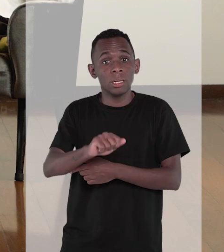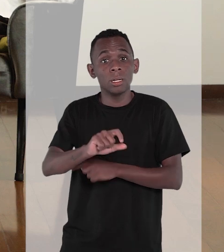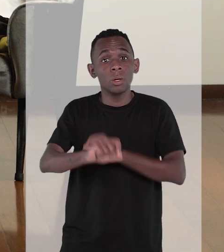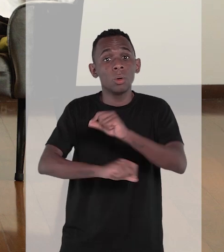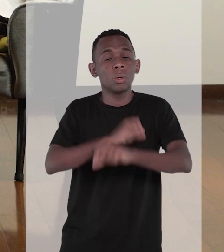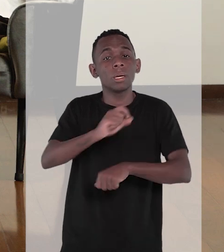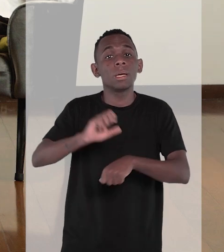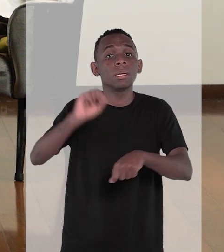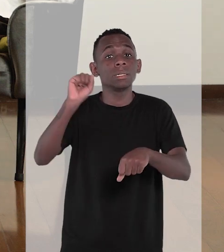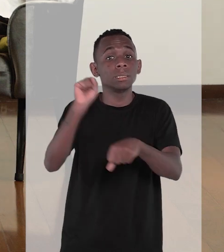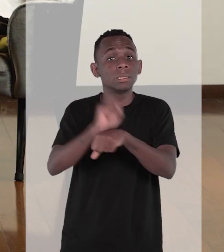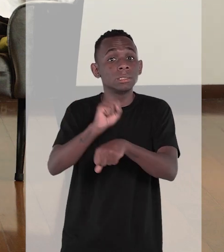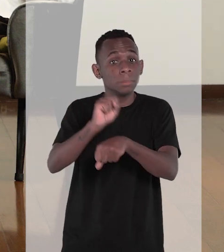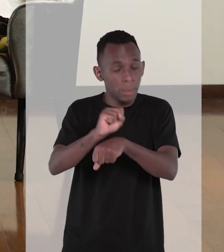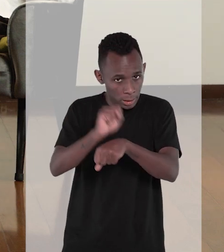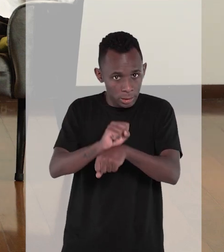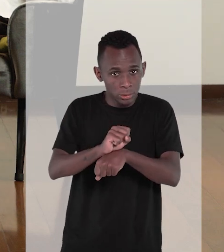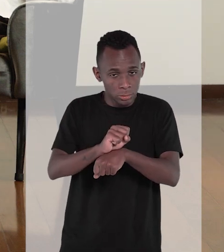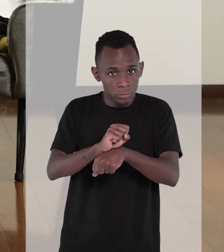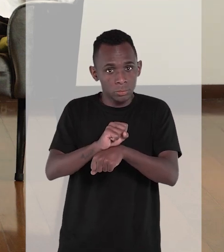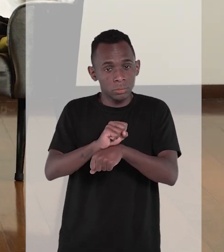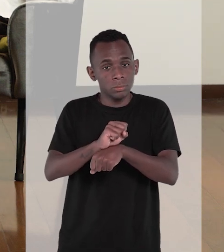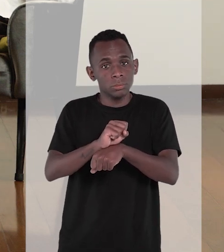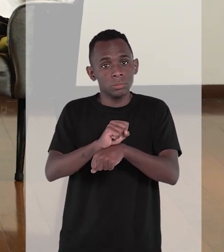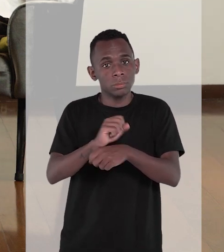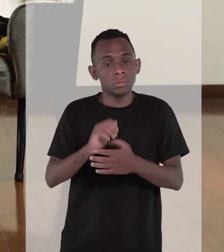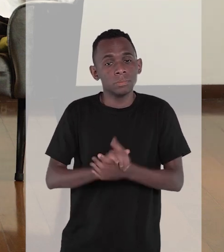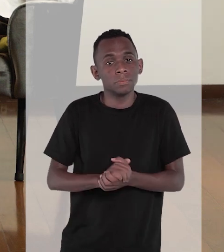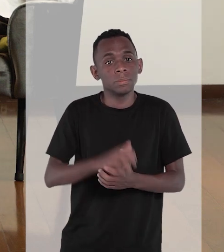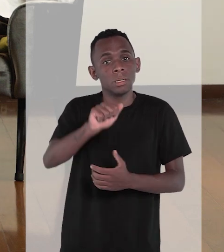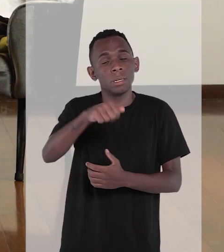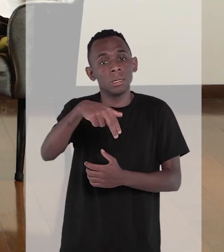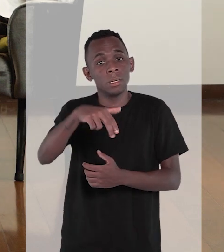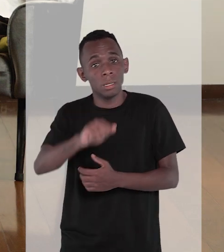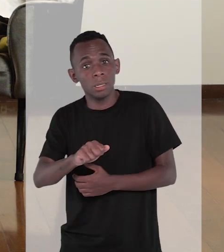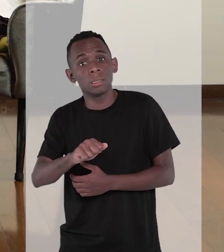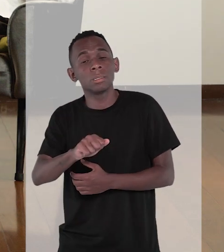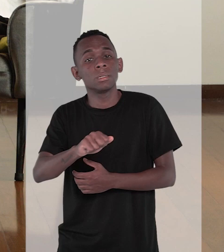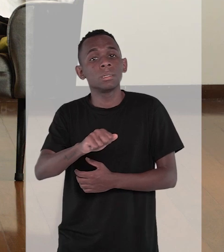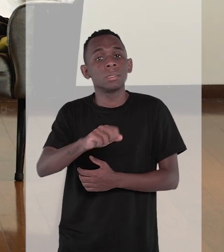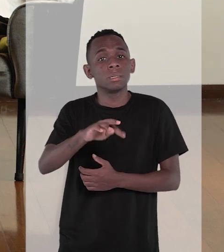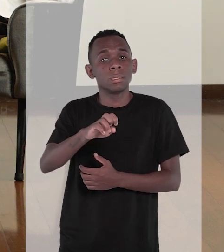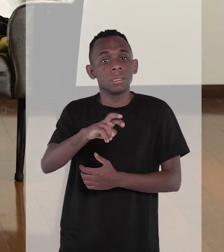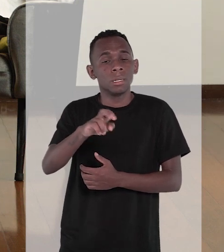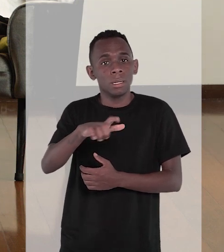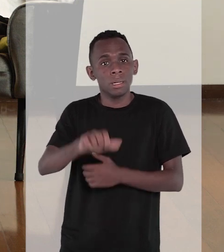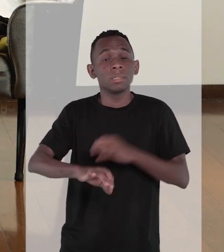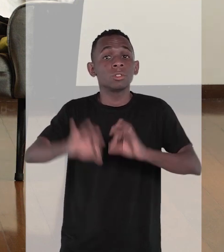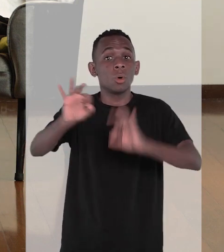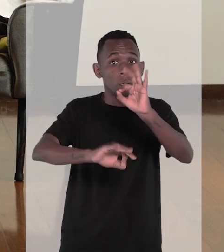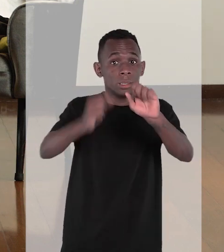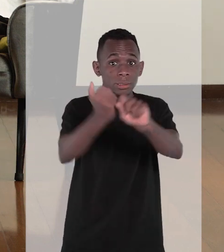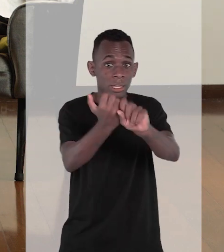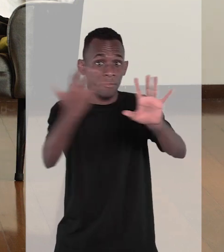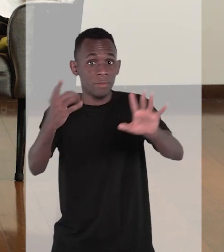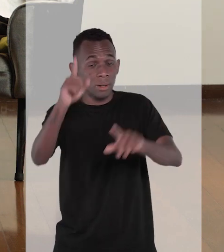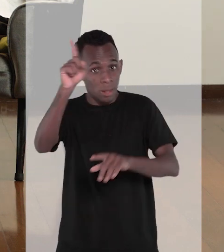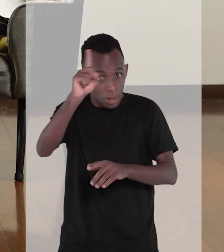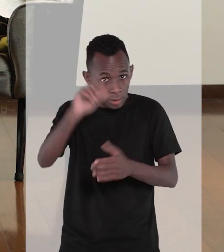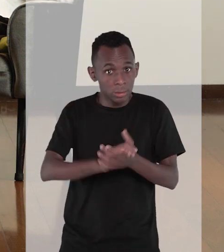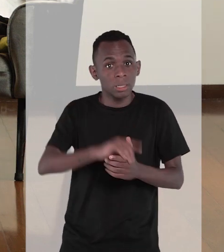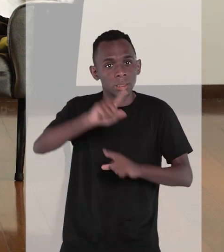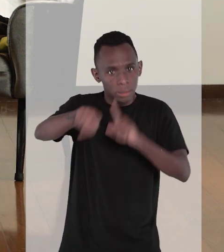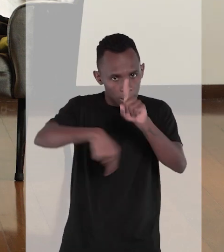Zélia vai ficar esperando vocês ali um pouquinho, enquanto a Ana Tereza e minha equipe toda organizam lá em cima a